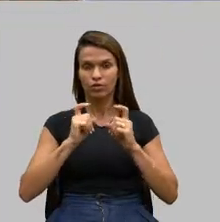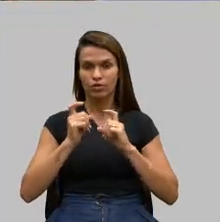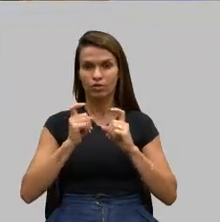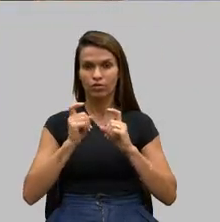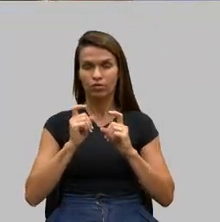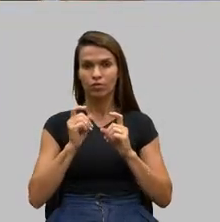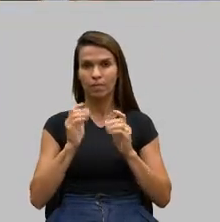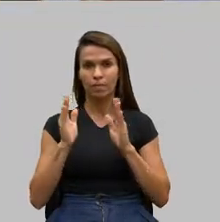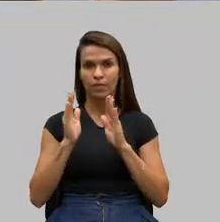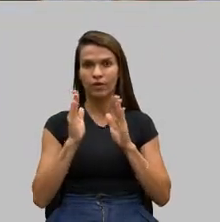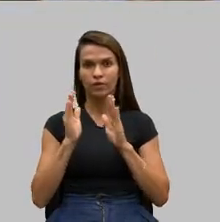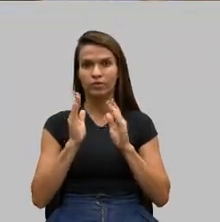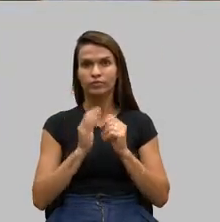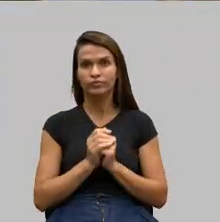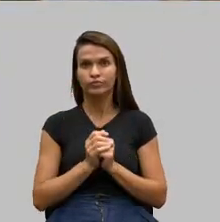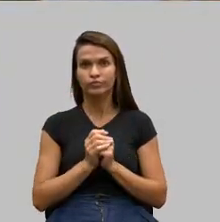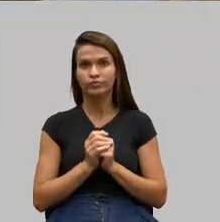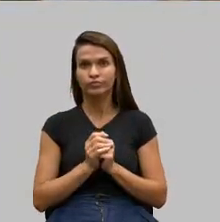entendimentos